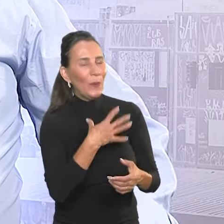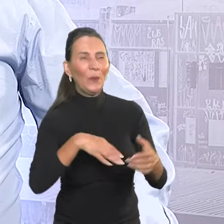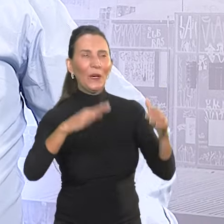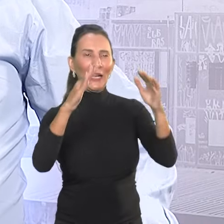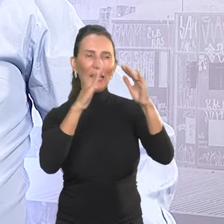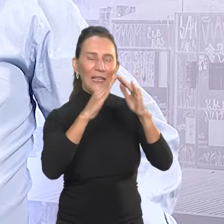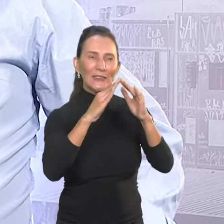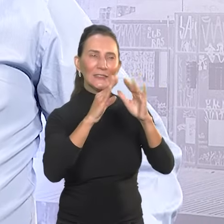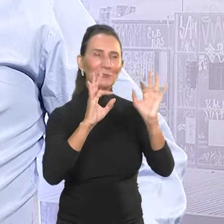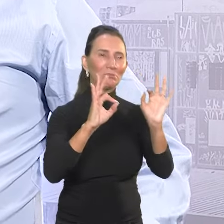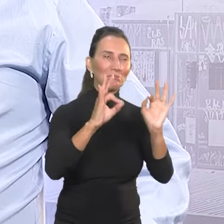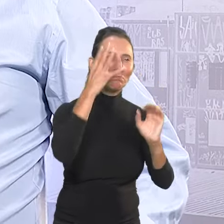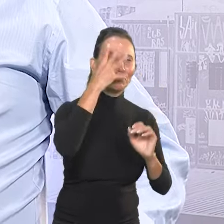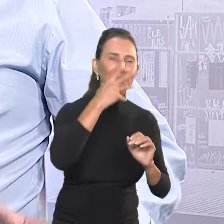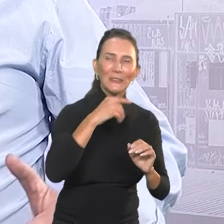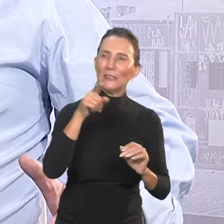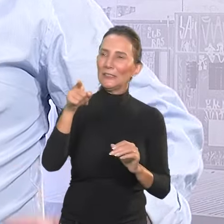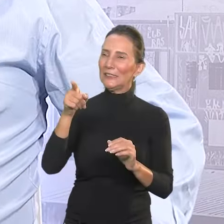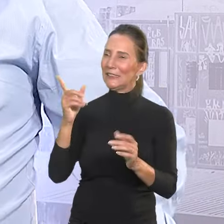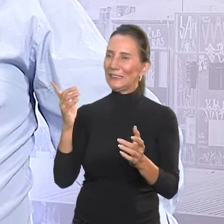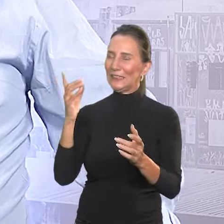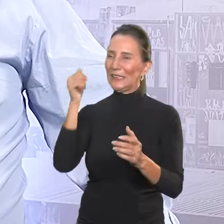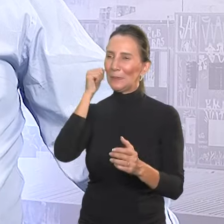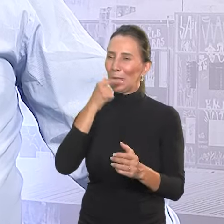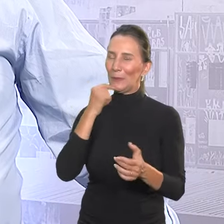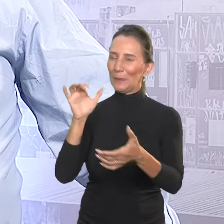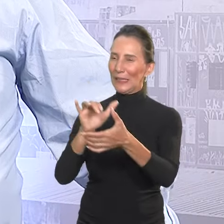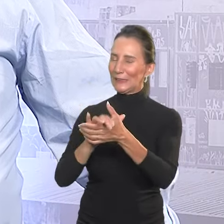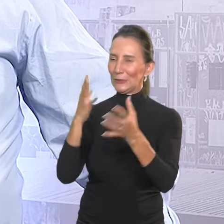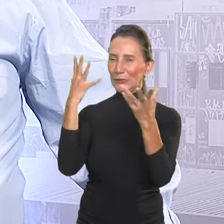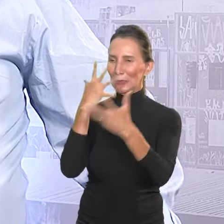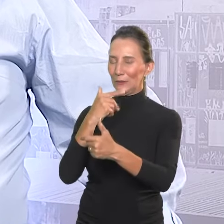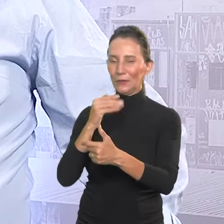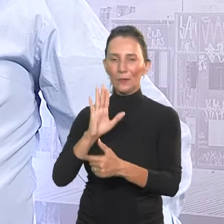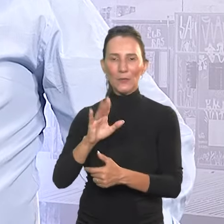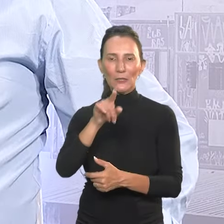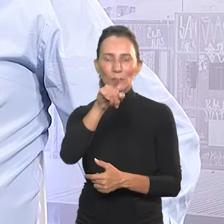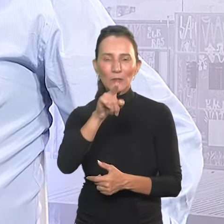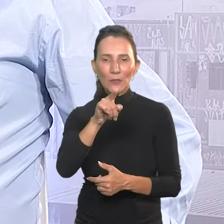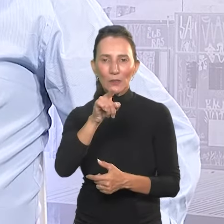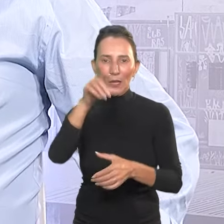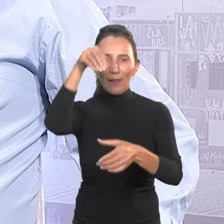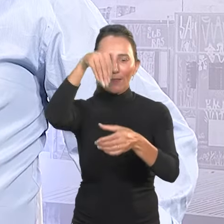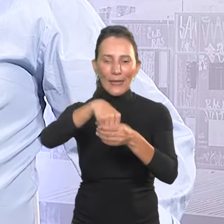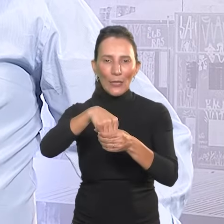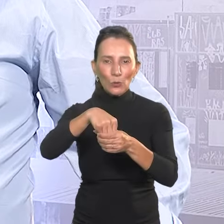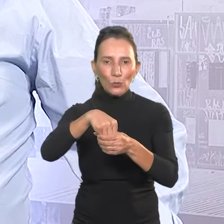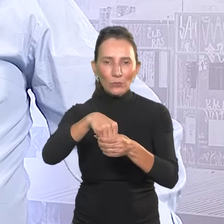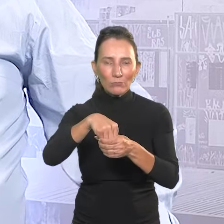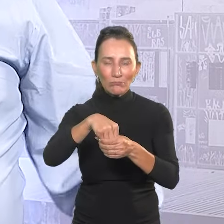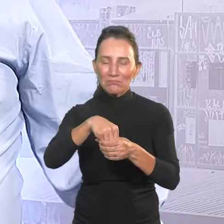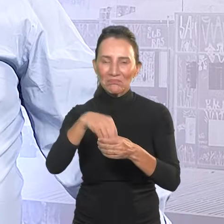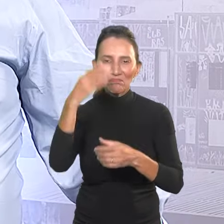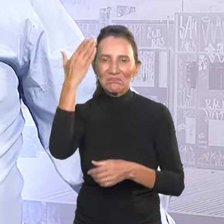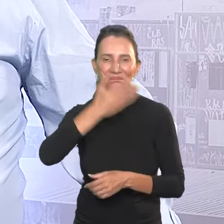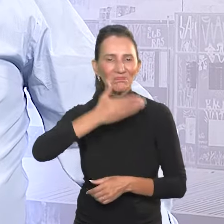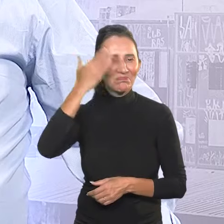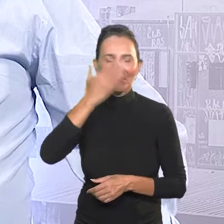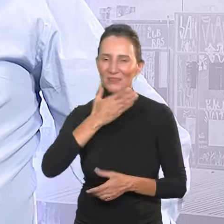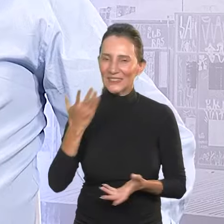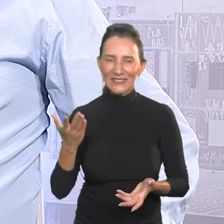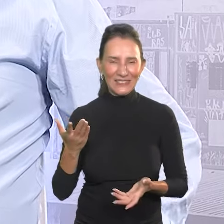casal bonito, que estrutura bonita, que tudo bonito deles. Mas você não está vendo a estrutura interna deles, uma